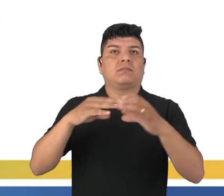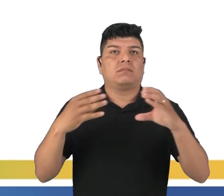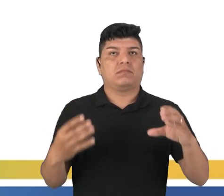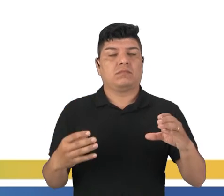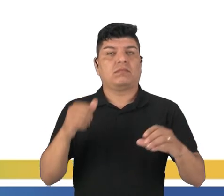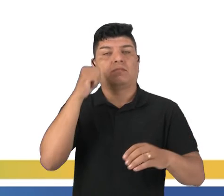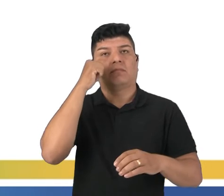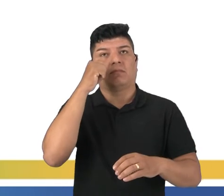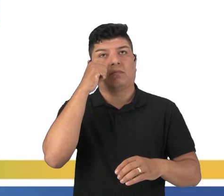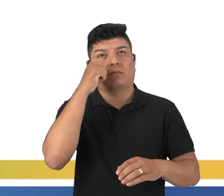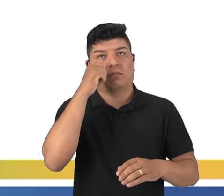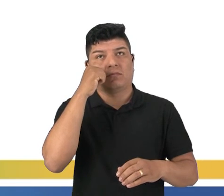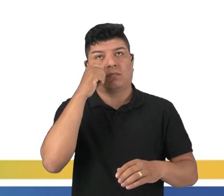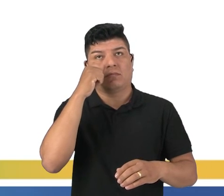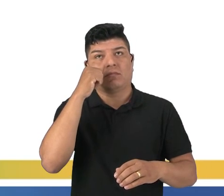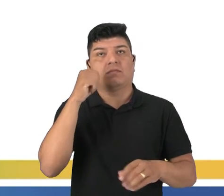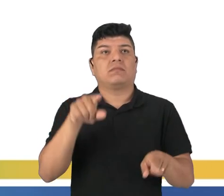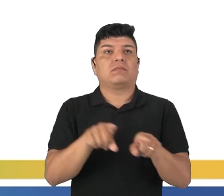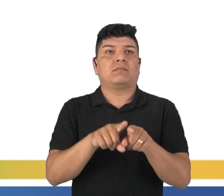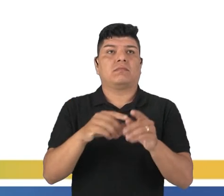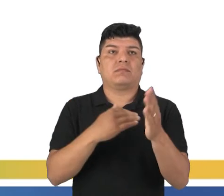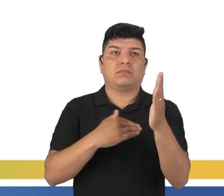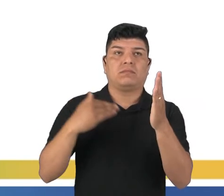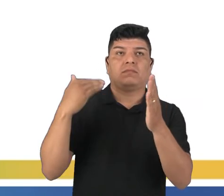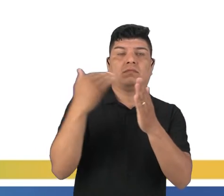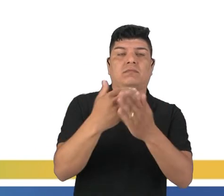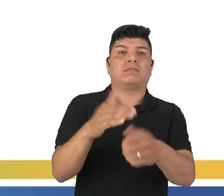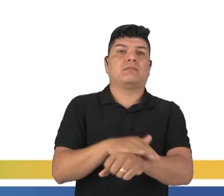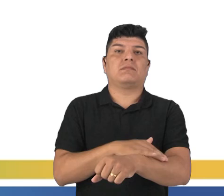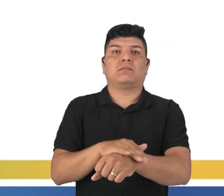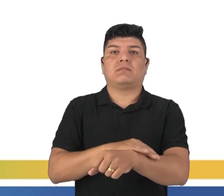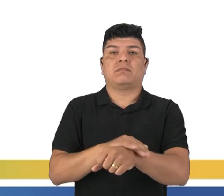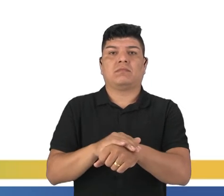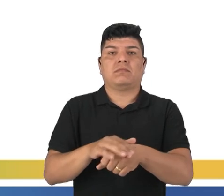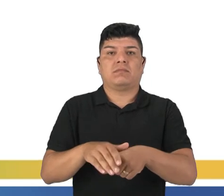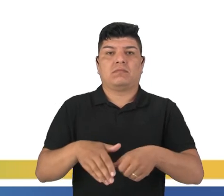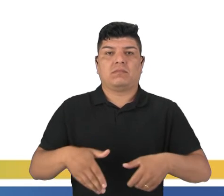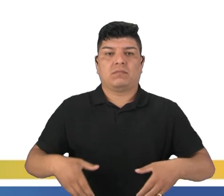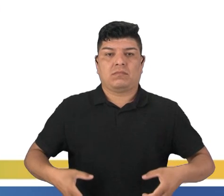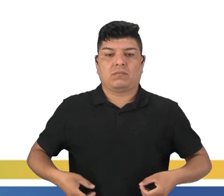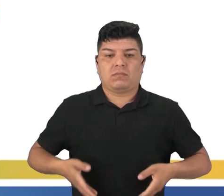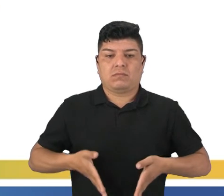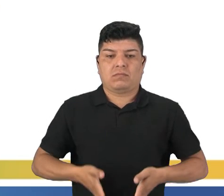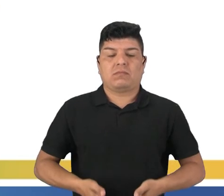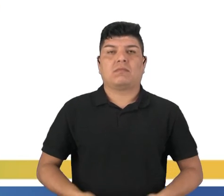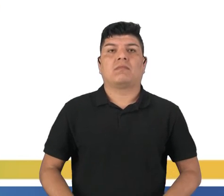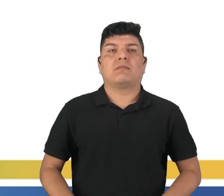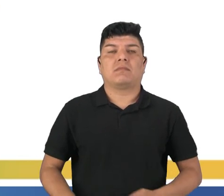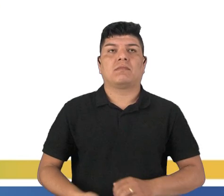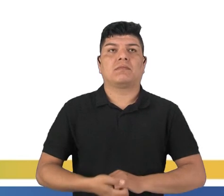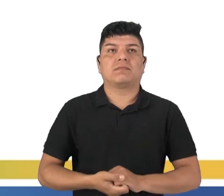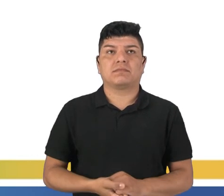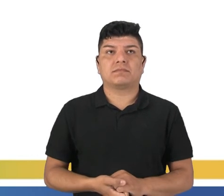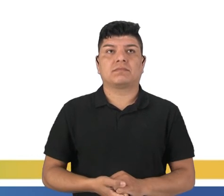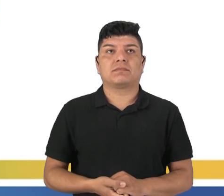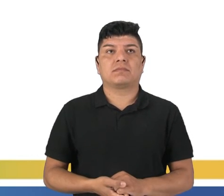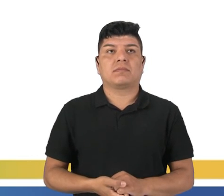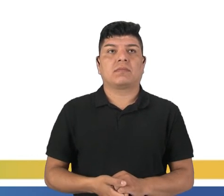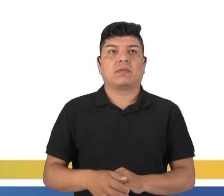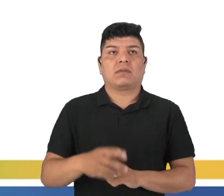características sexuais femininas e também o aumento do tecido que reveste o útero, ou seja, o aumento do endométrio. E